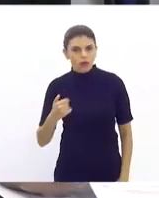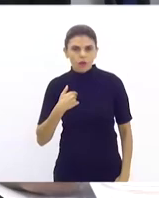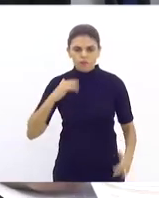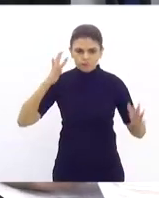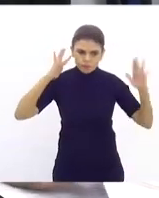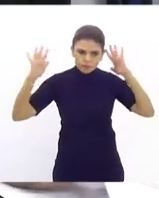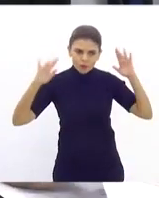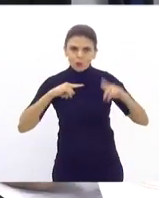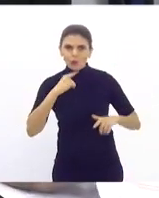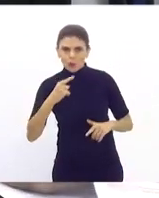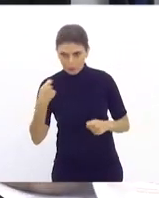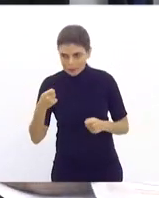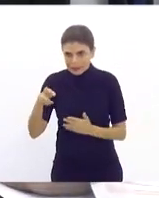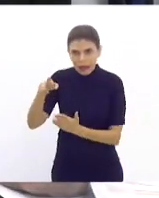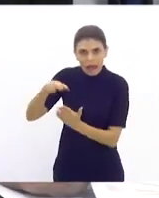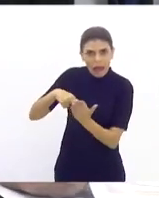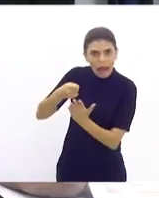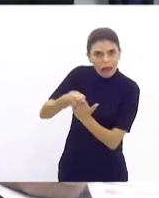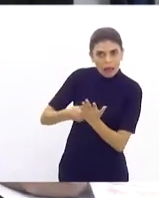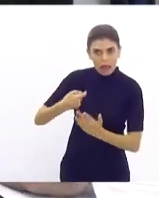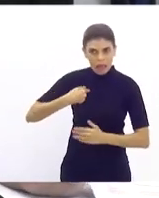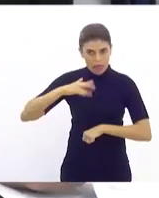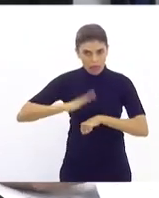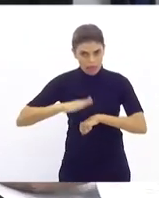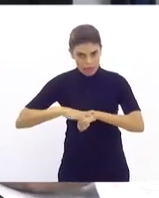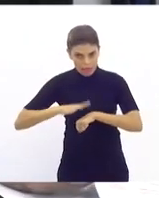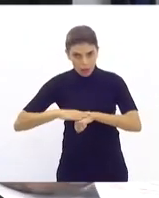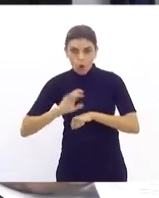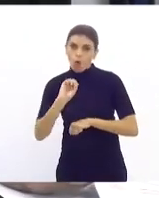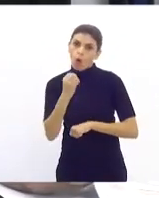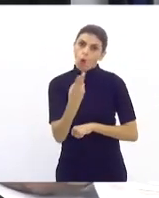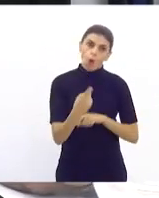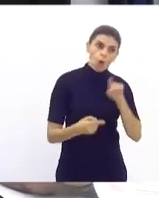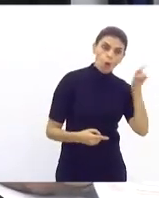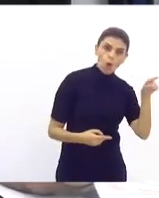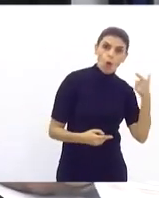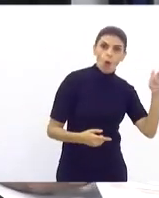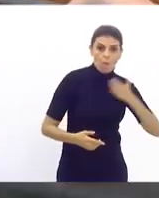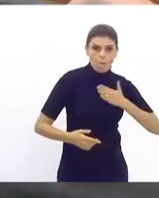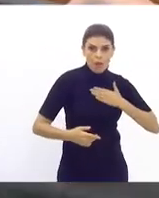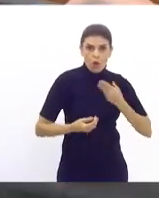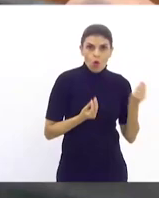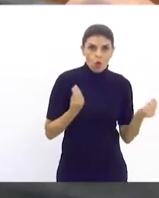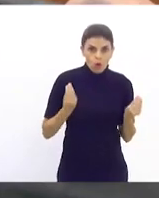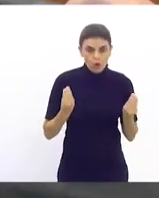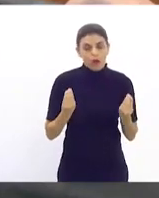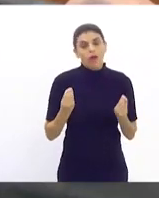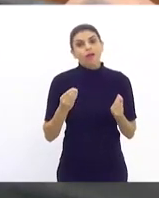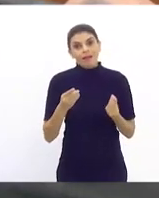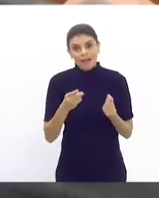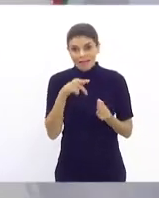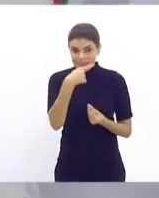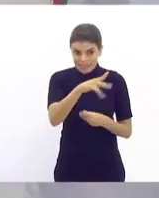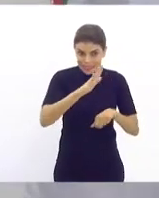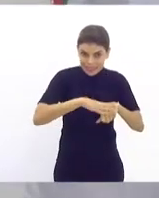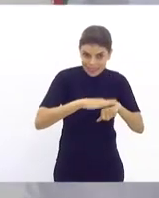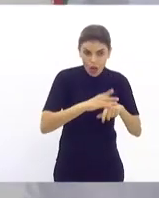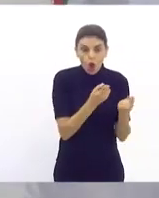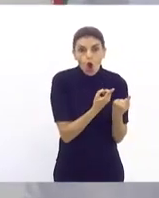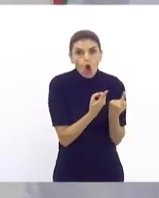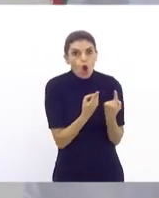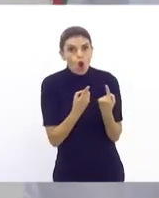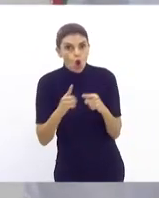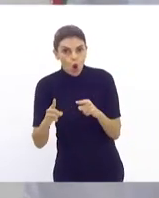se quem teria que relatar seria eu ou outro deputado, uma vez que o parecer era meu. Partindo do pressuposto que o parecer é contra,